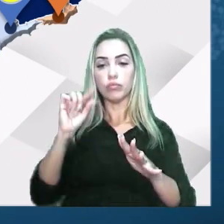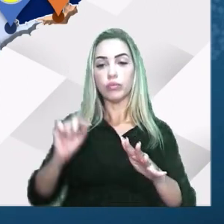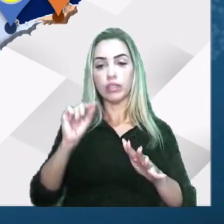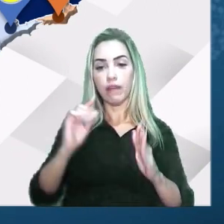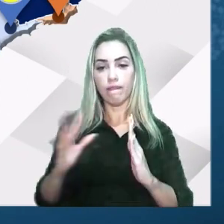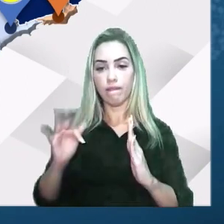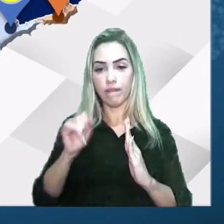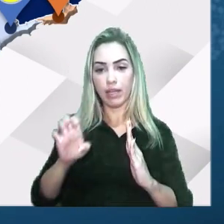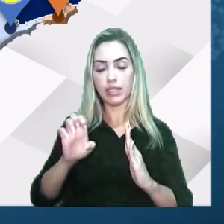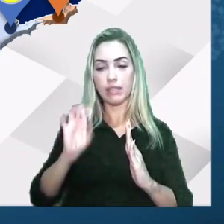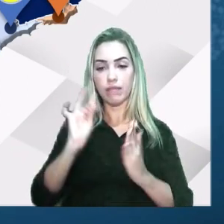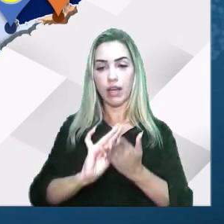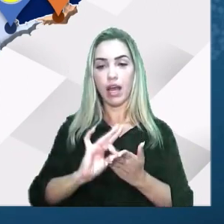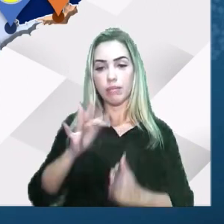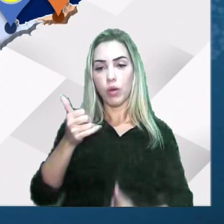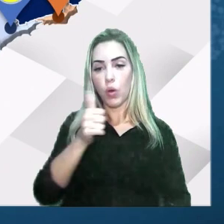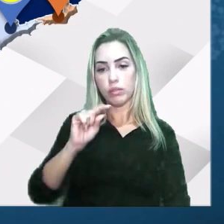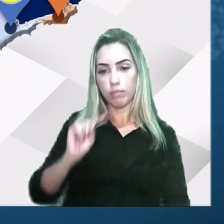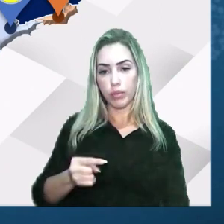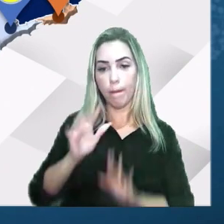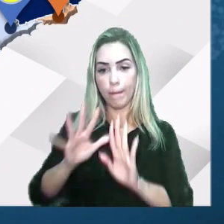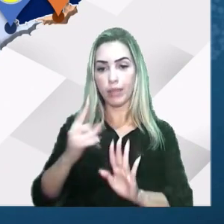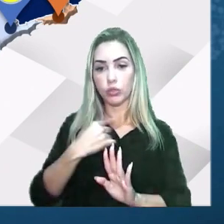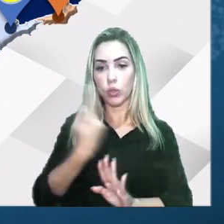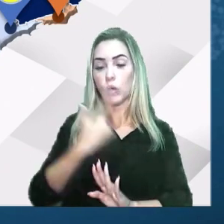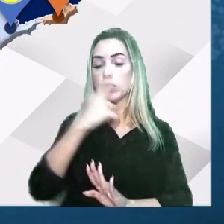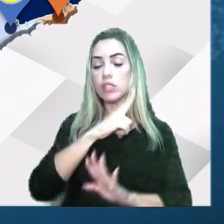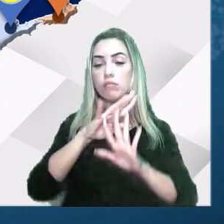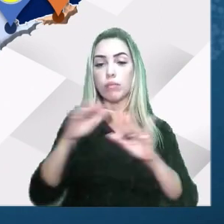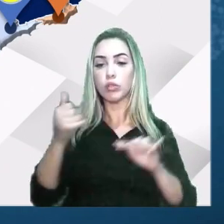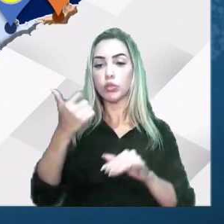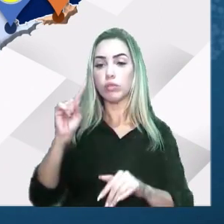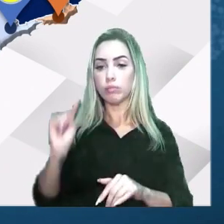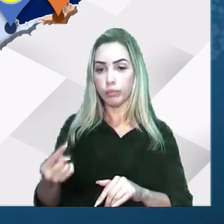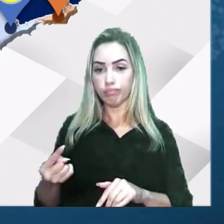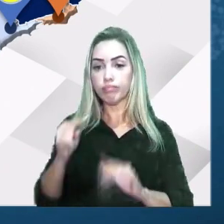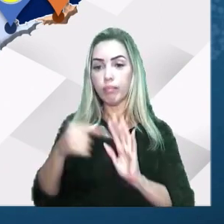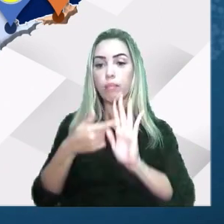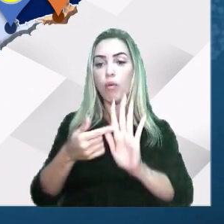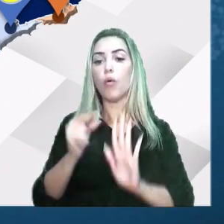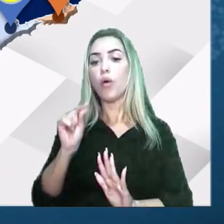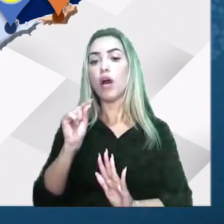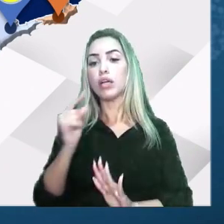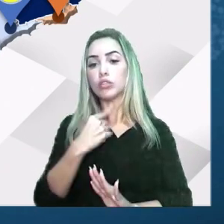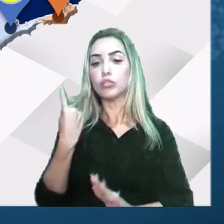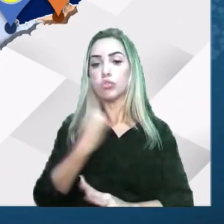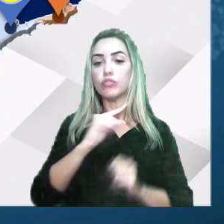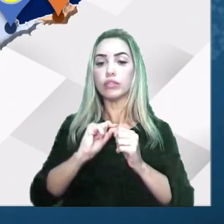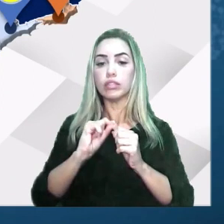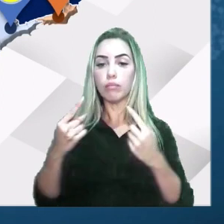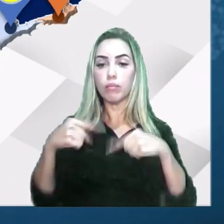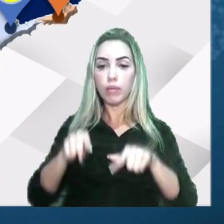eficácia cerca de 11 mil, mas nós chegamos a recrutar 12 mil. Isso mostra que nós fizemos o mesmo trabalho no